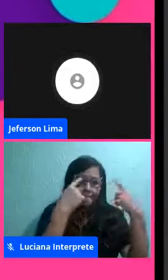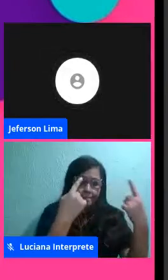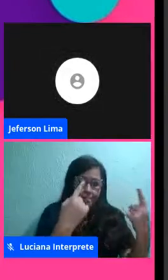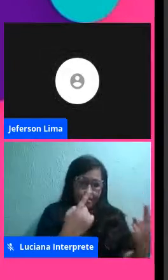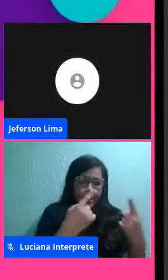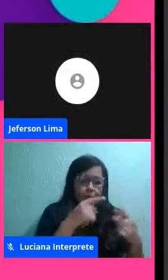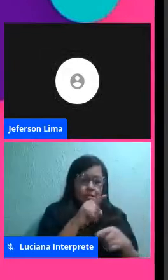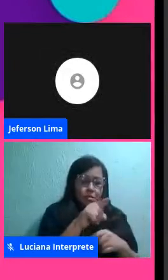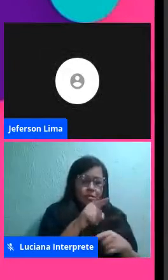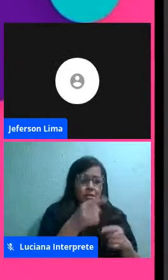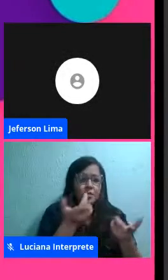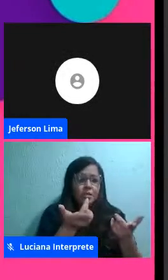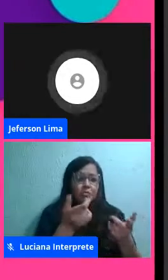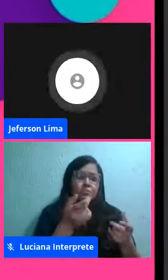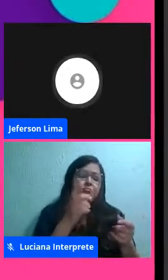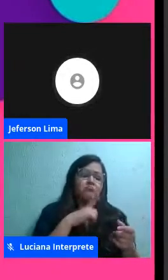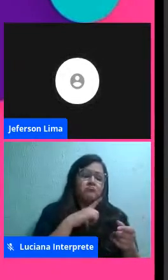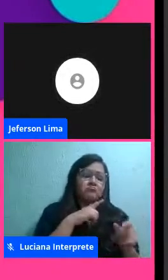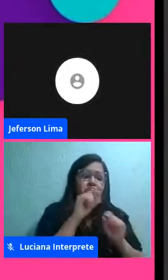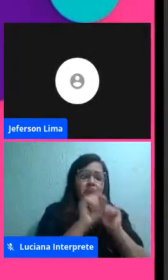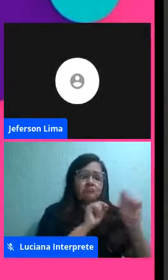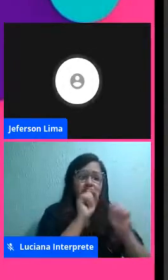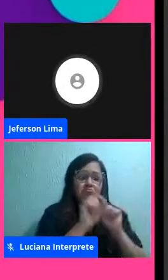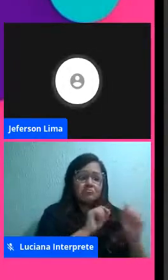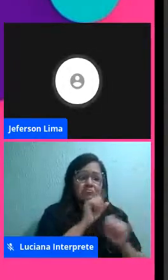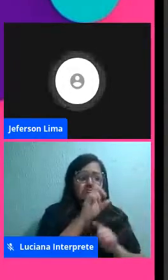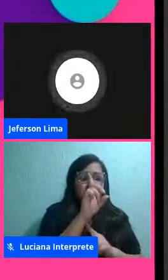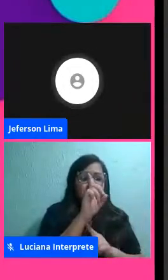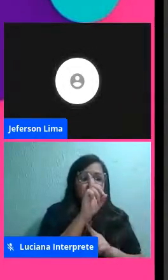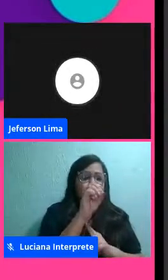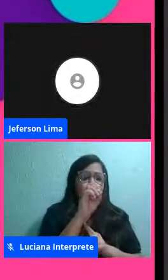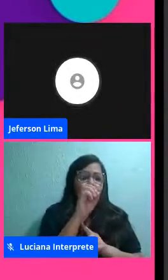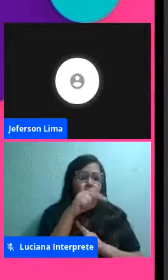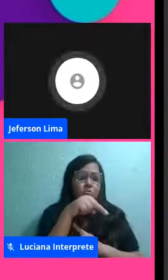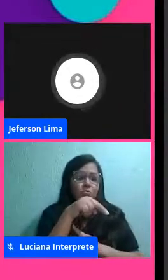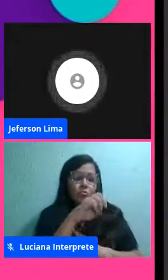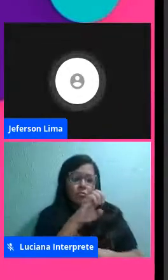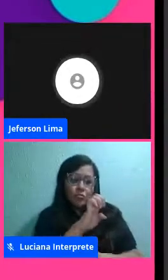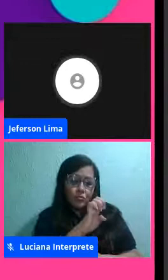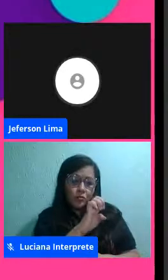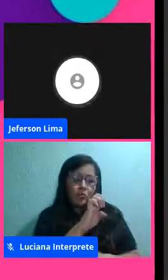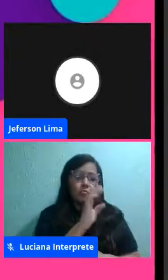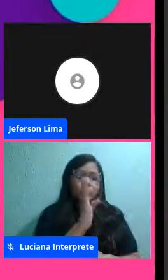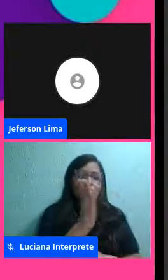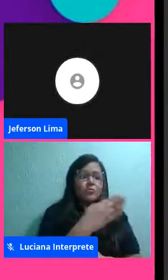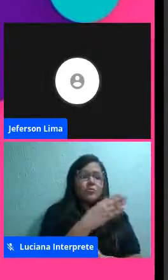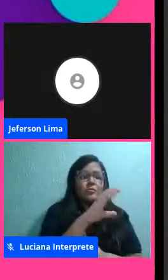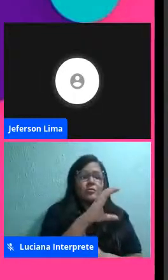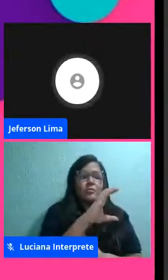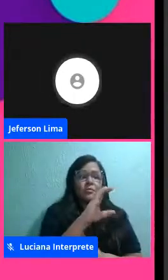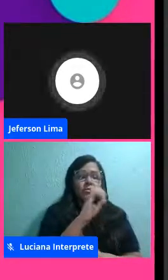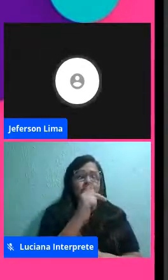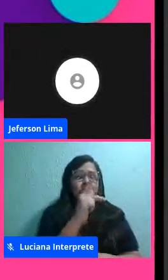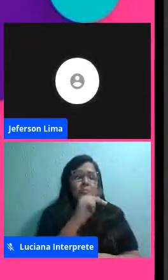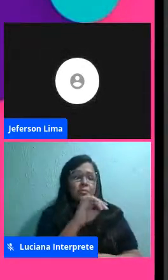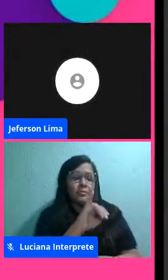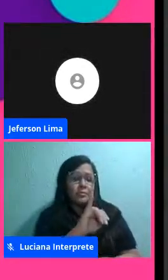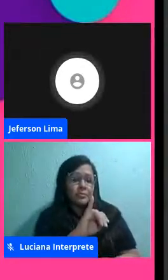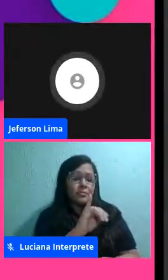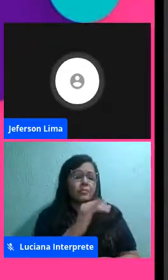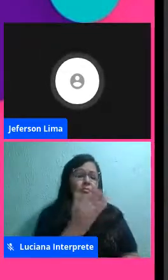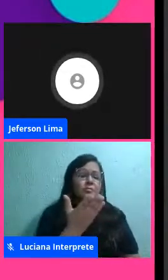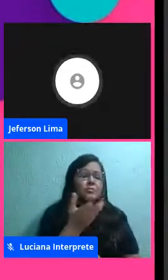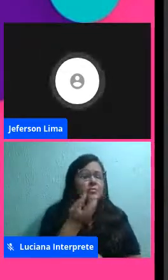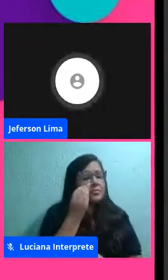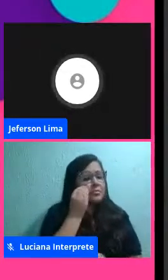done, that's all. Implementamos nossa API. A gente vai pegar... Opa, ele deu algum erro aqui. Deu